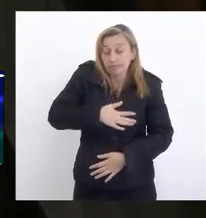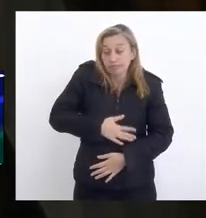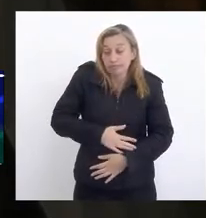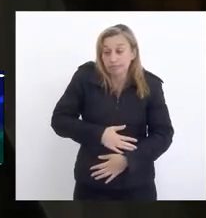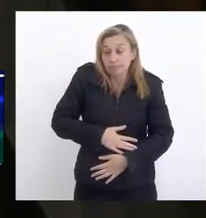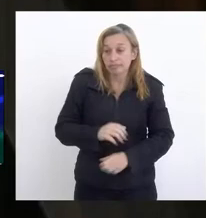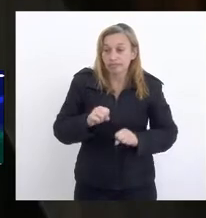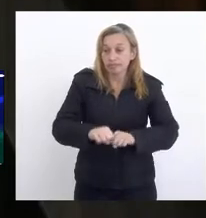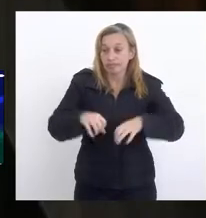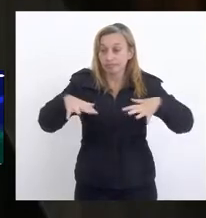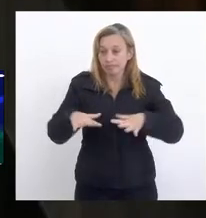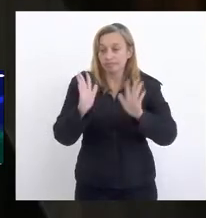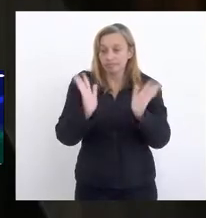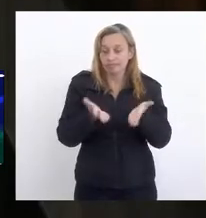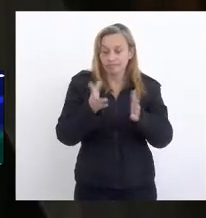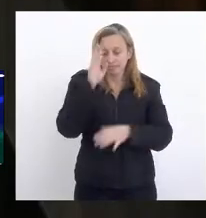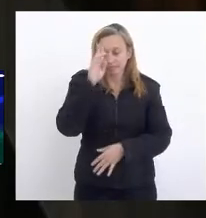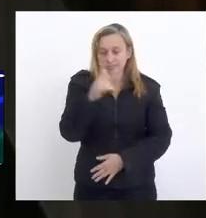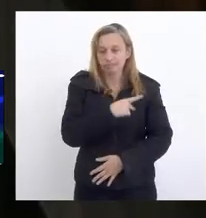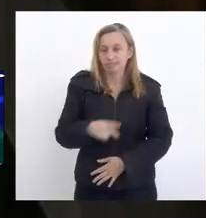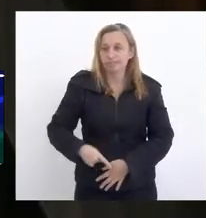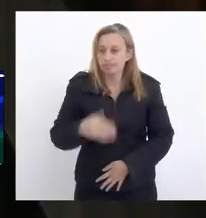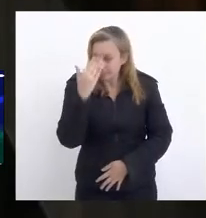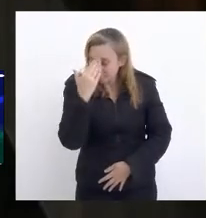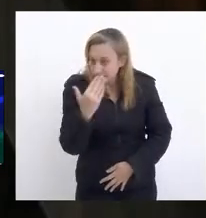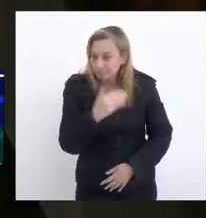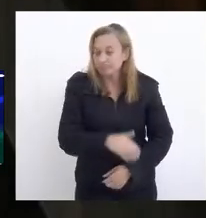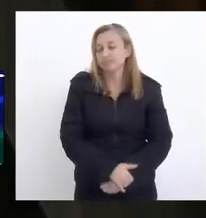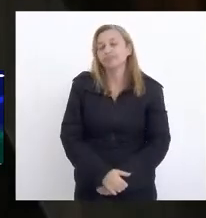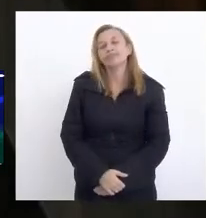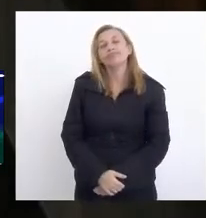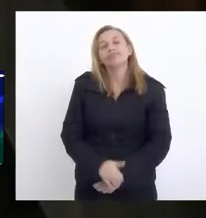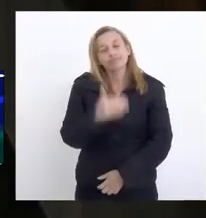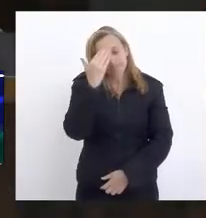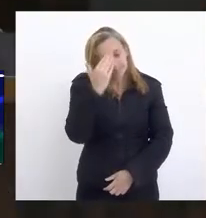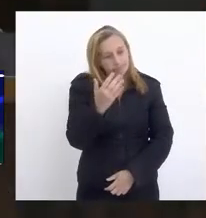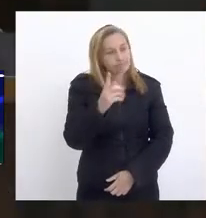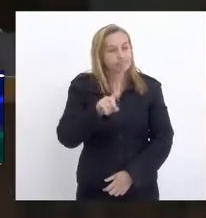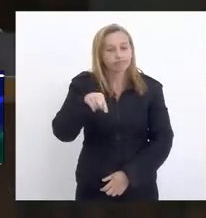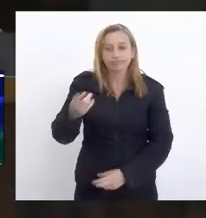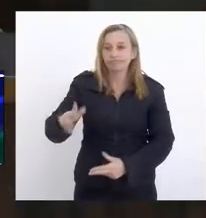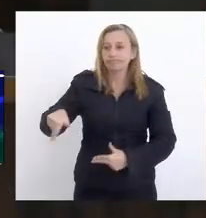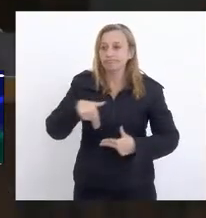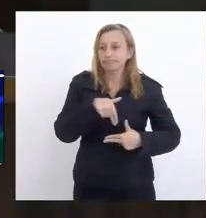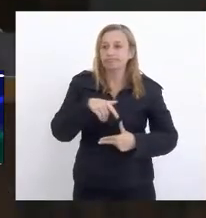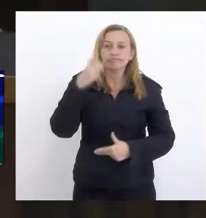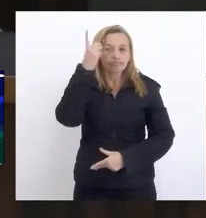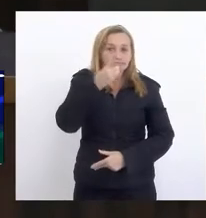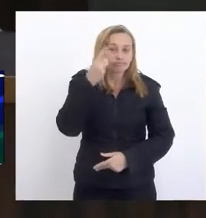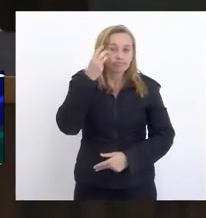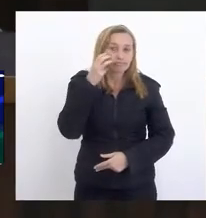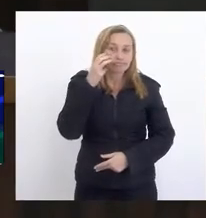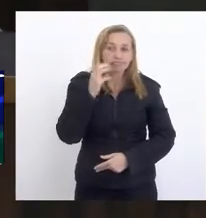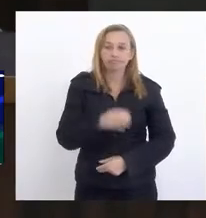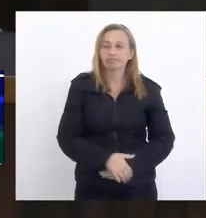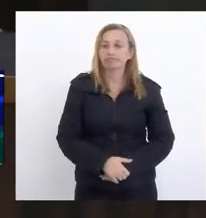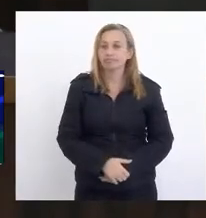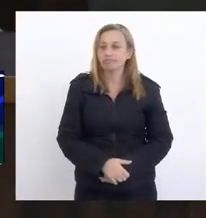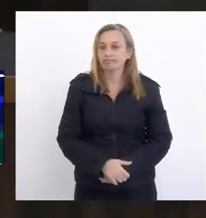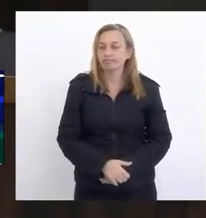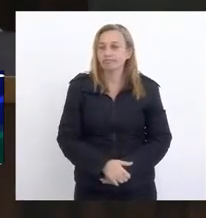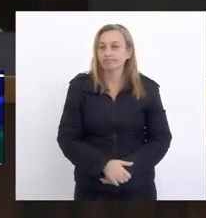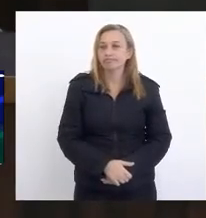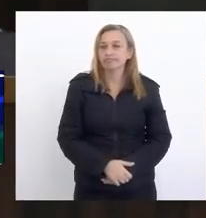desse plenário de hoje, senhora presidente. Muito obrigado. Obrigada, deputado. O próximo orador inscrito é o nome do deputado Valdeque Carneiro.